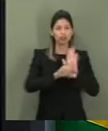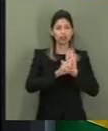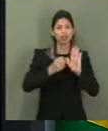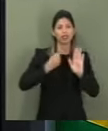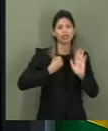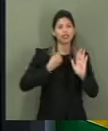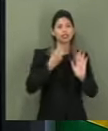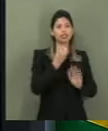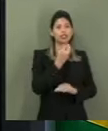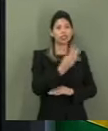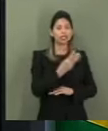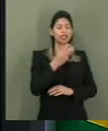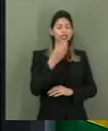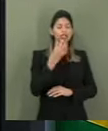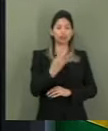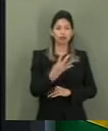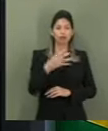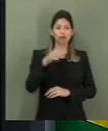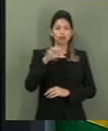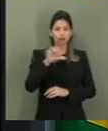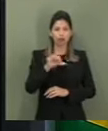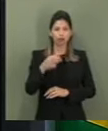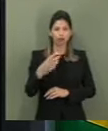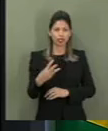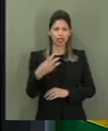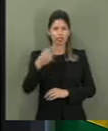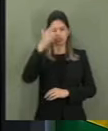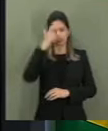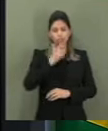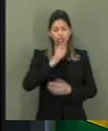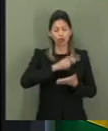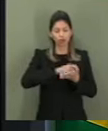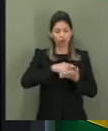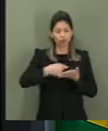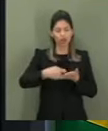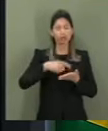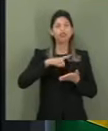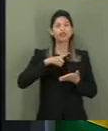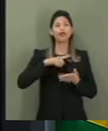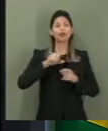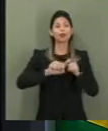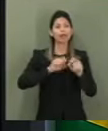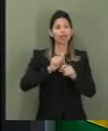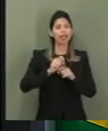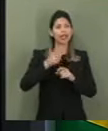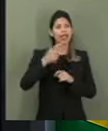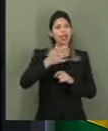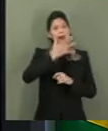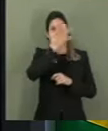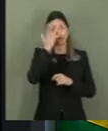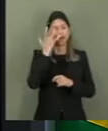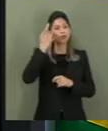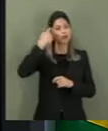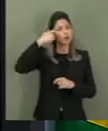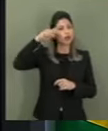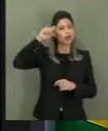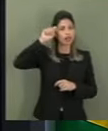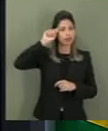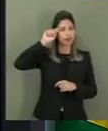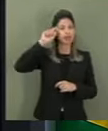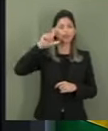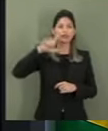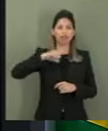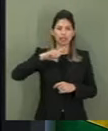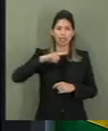3493 de 2021, de minha autoria, que escreveu os lanceiros negros nos heróis e heroínas da